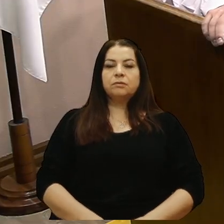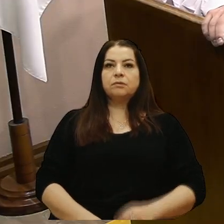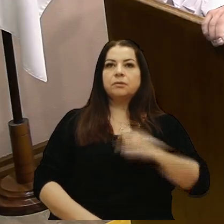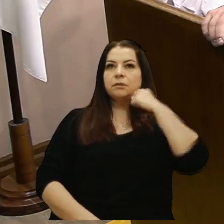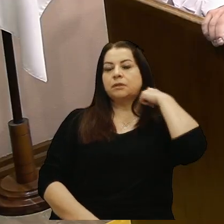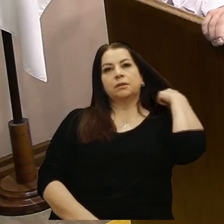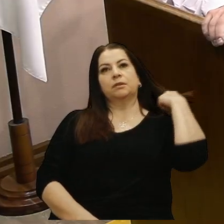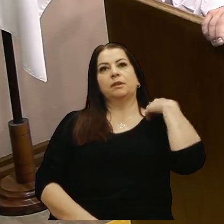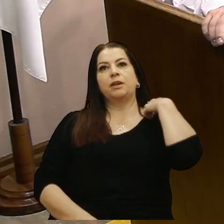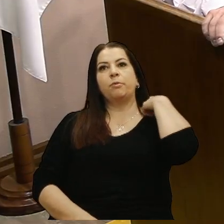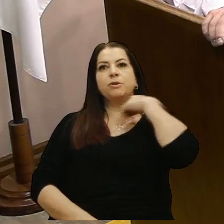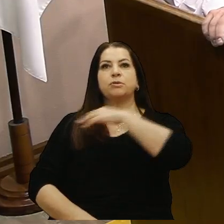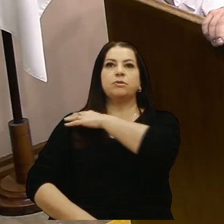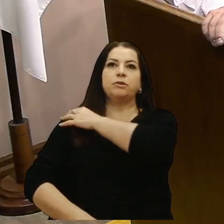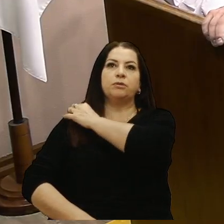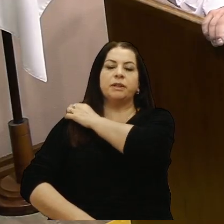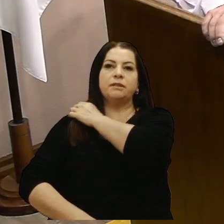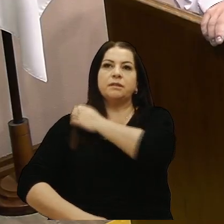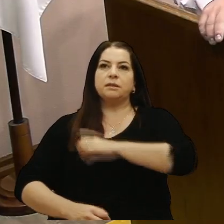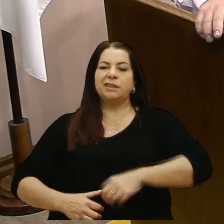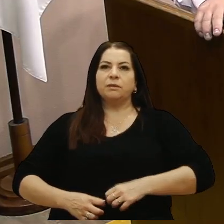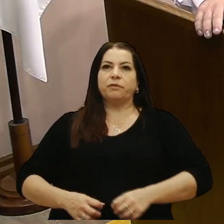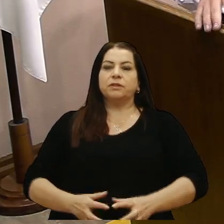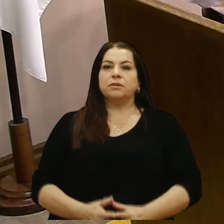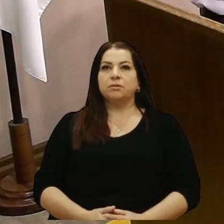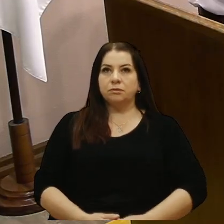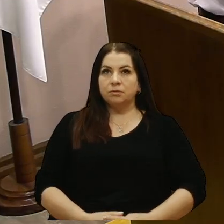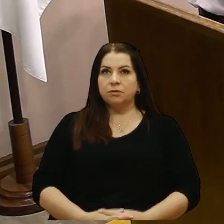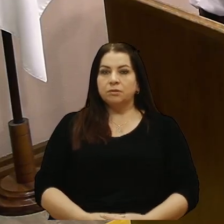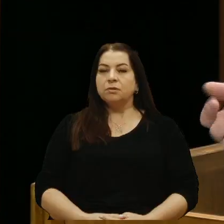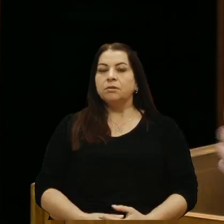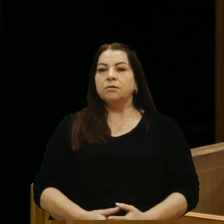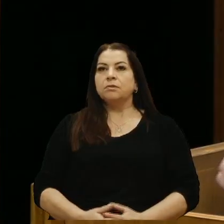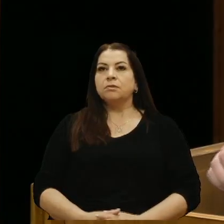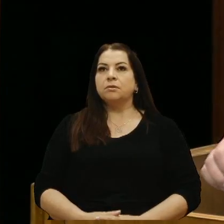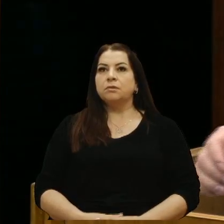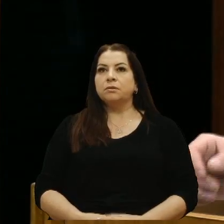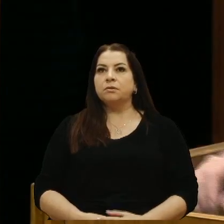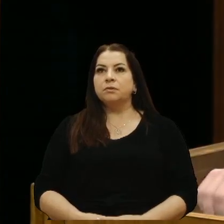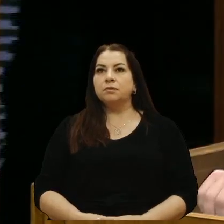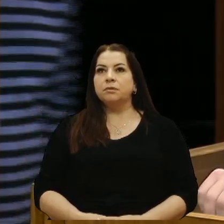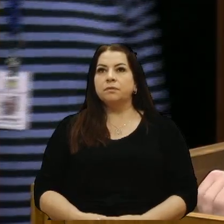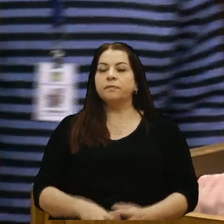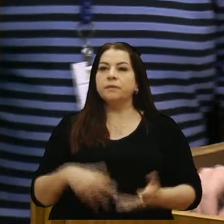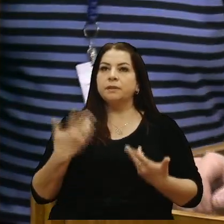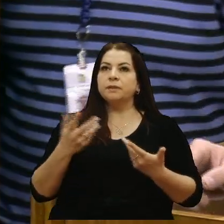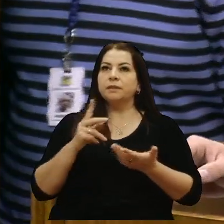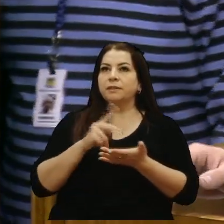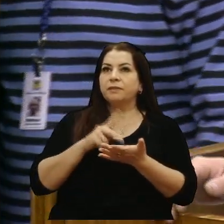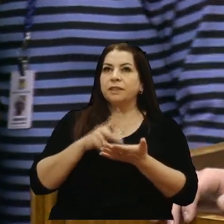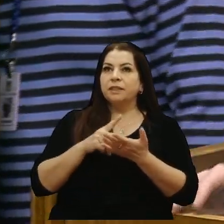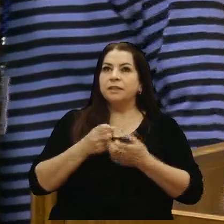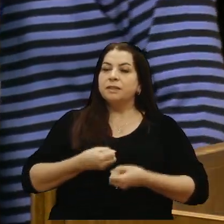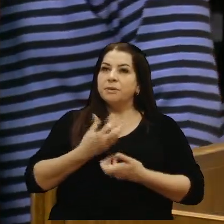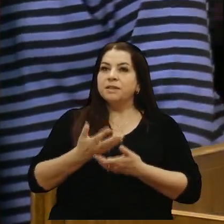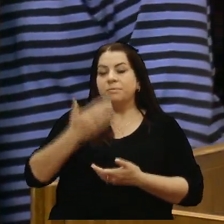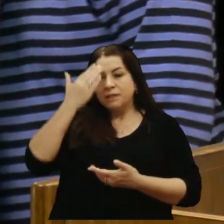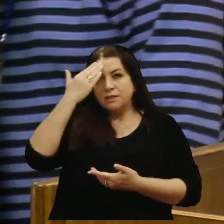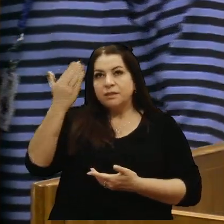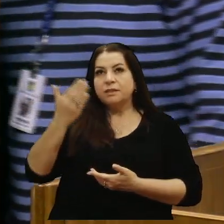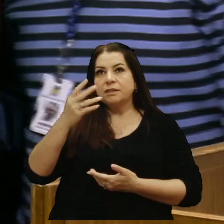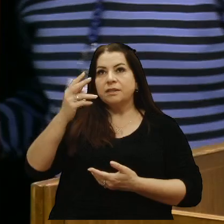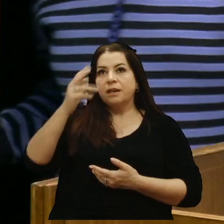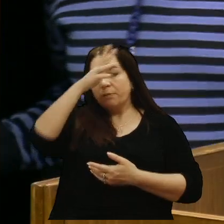Aqui para a sala. Tá. Mas, enquanto isso, eu queria, de verdade, expressar minha gratidão à Prefeitura